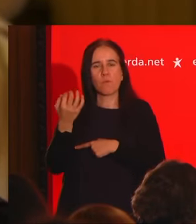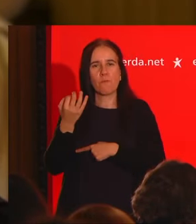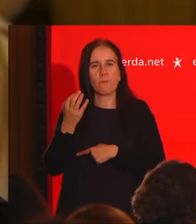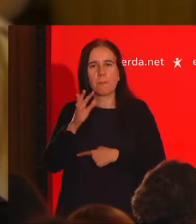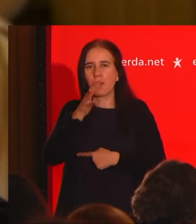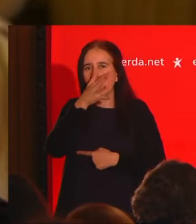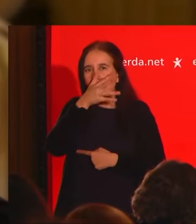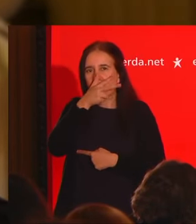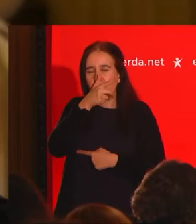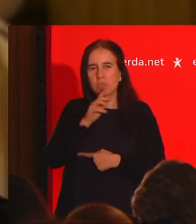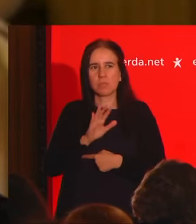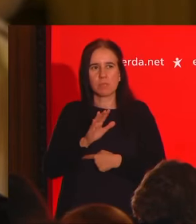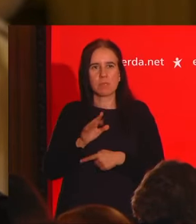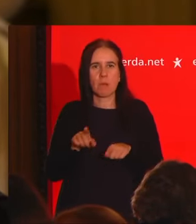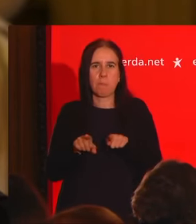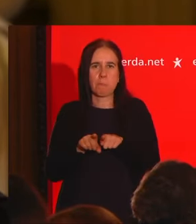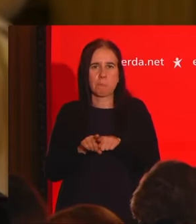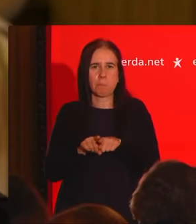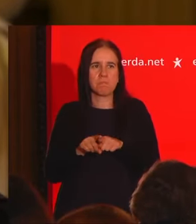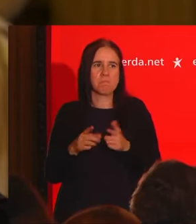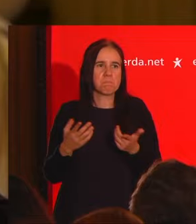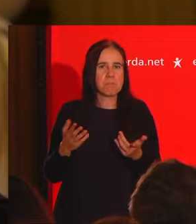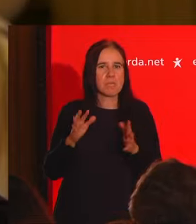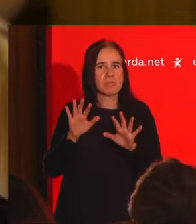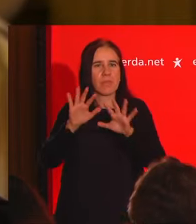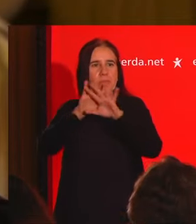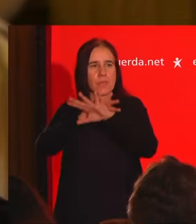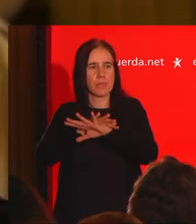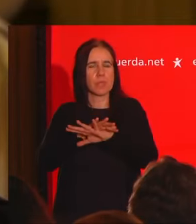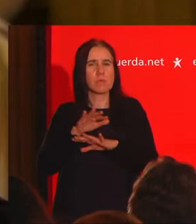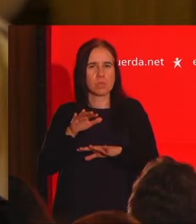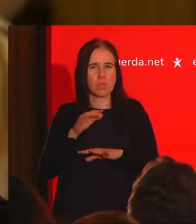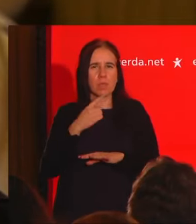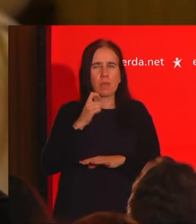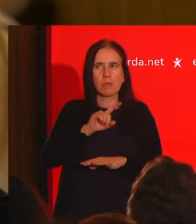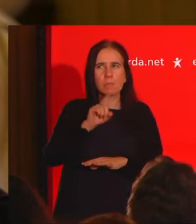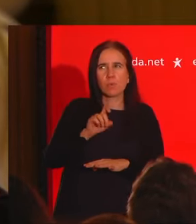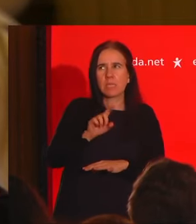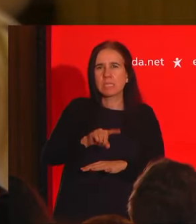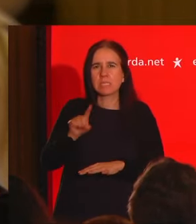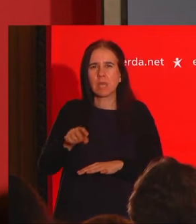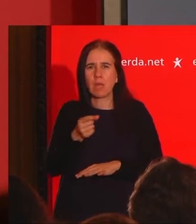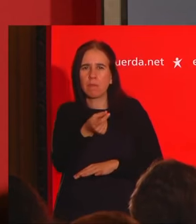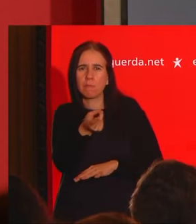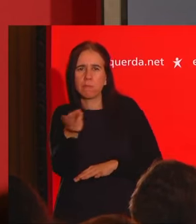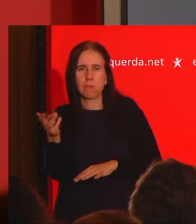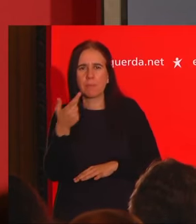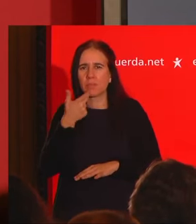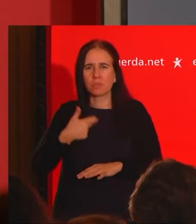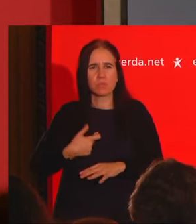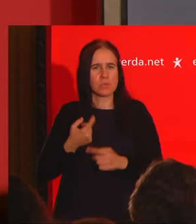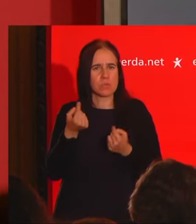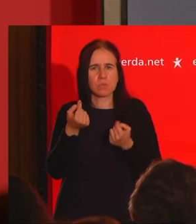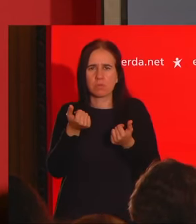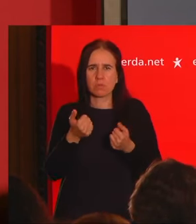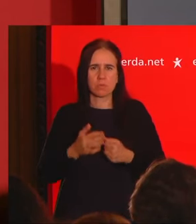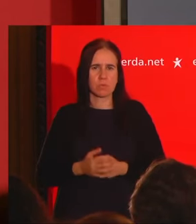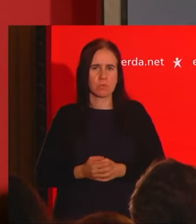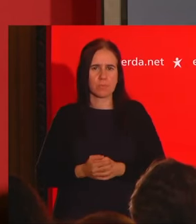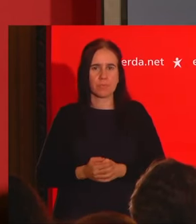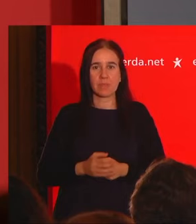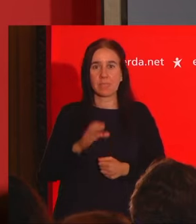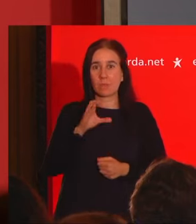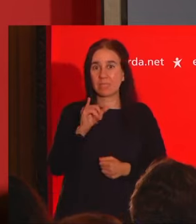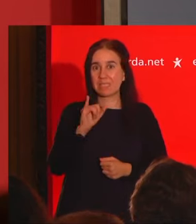que infelizmente parece estar ainda na sombra, porque são tantas as perguntas e tão poucas as respostas. O